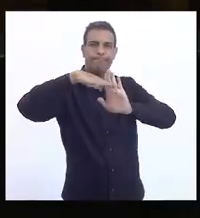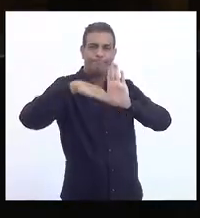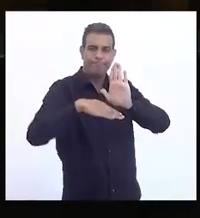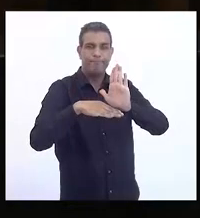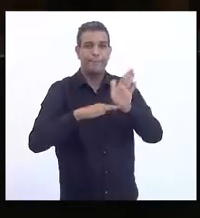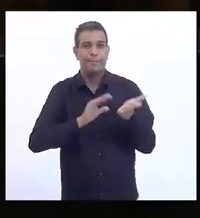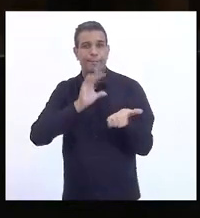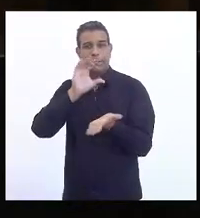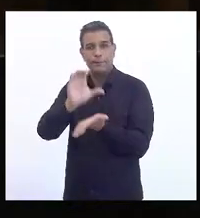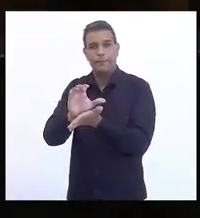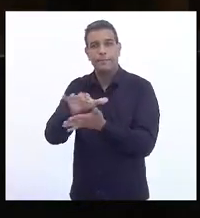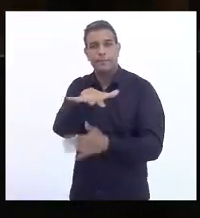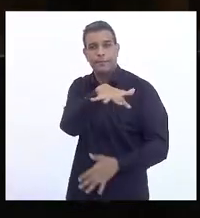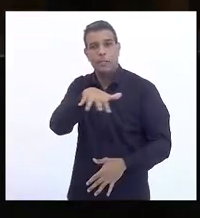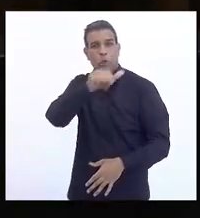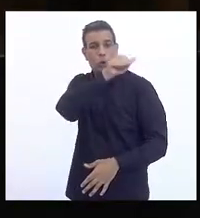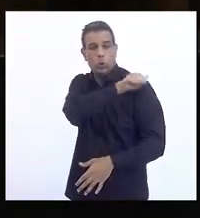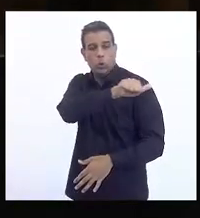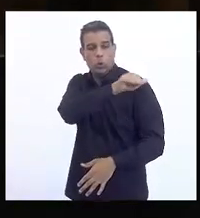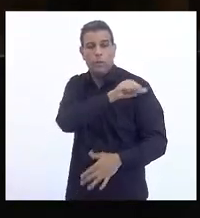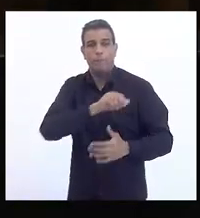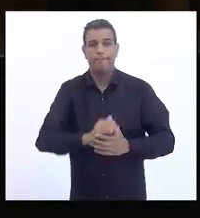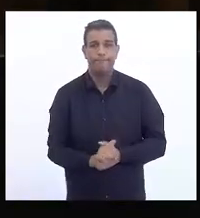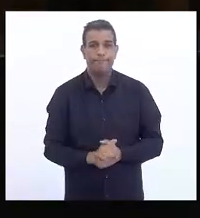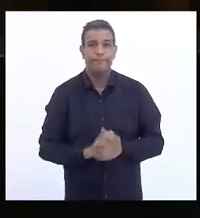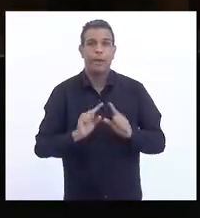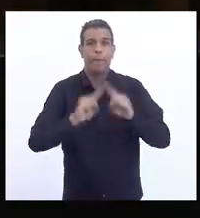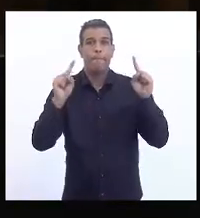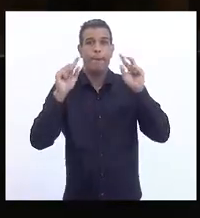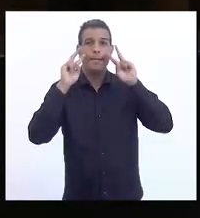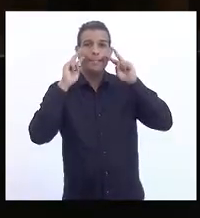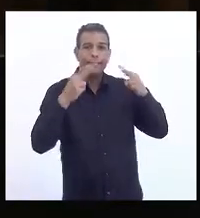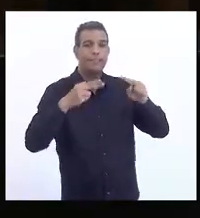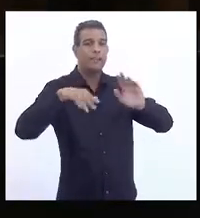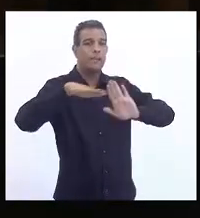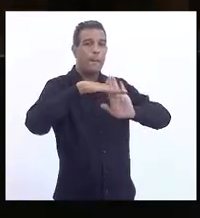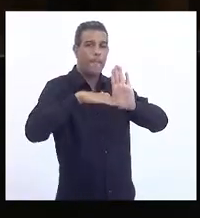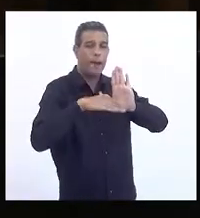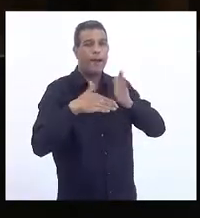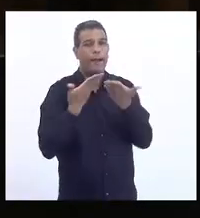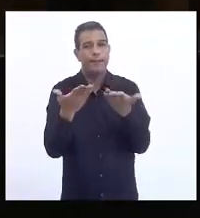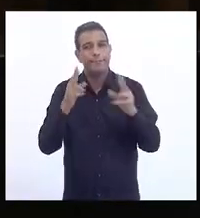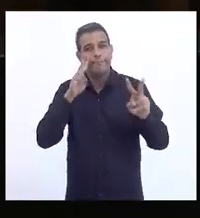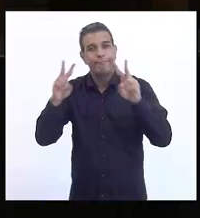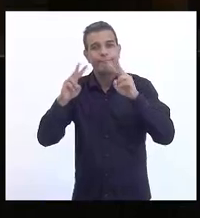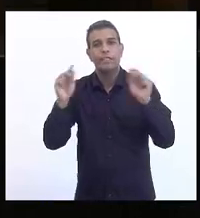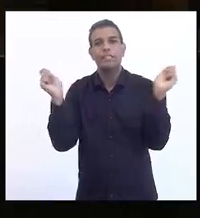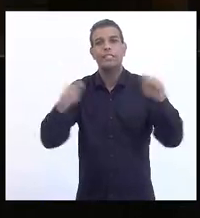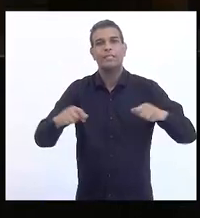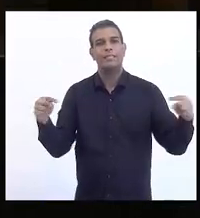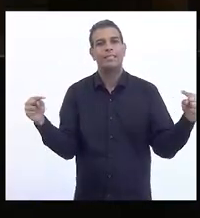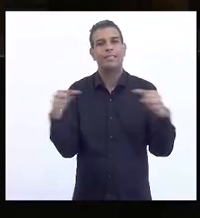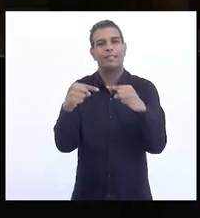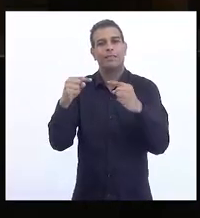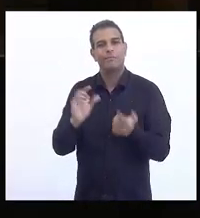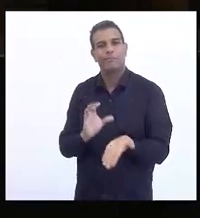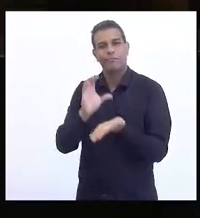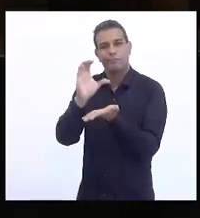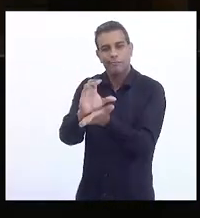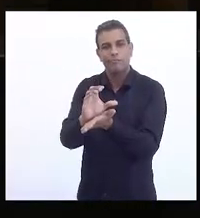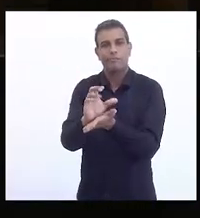no estado do Rio de Janeiro. Mas esse programa, a gente viu que só foi entregue